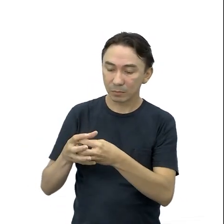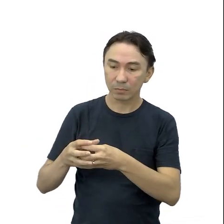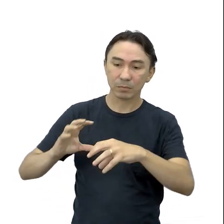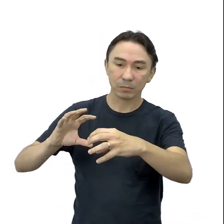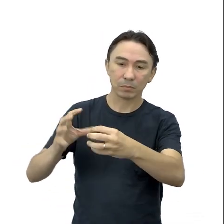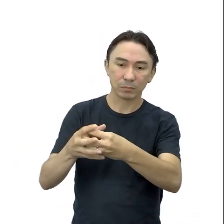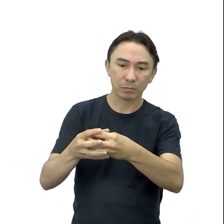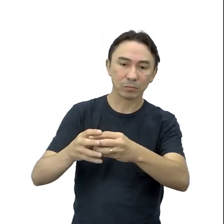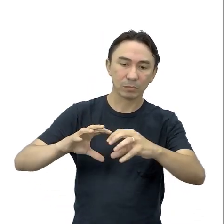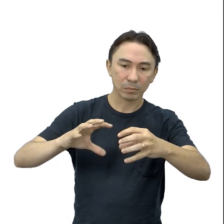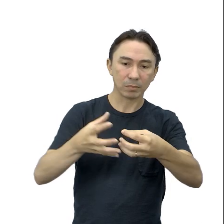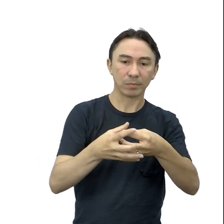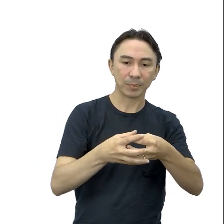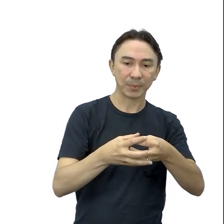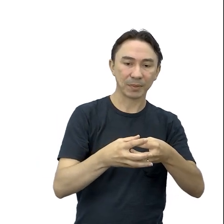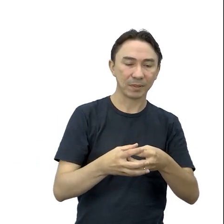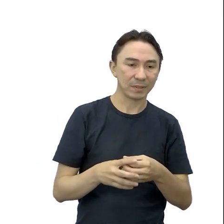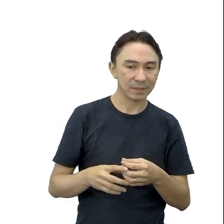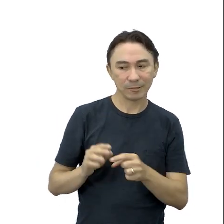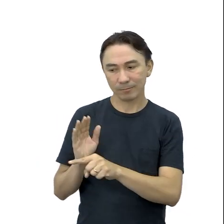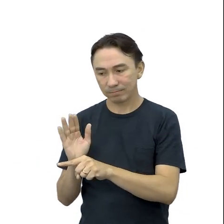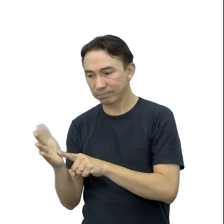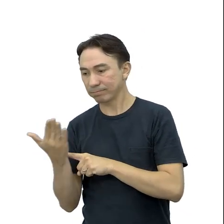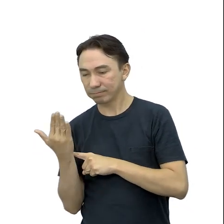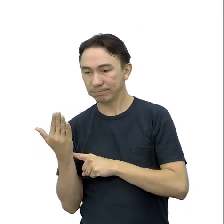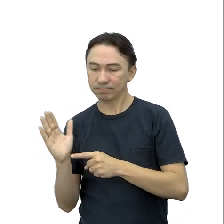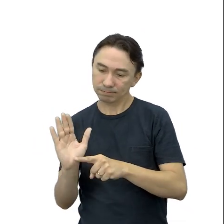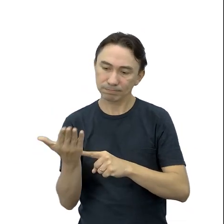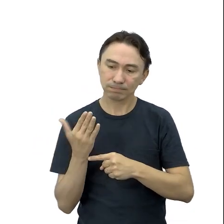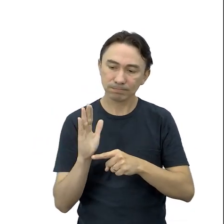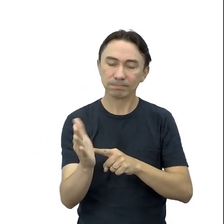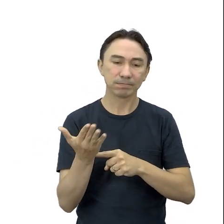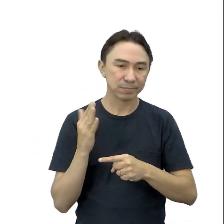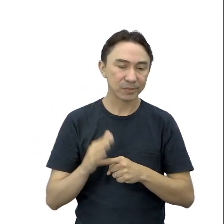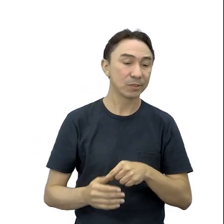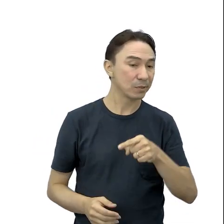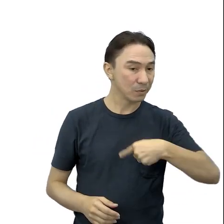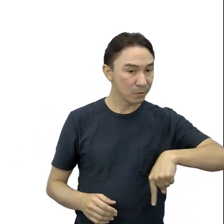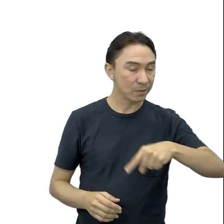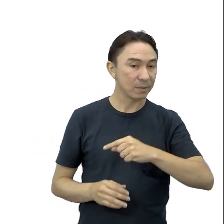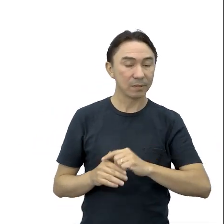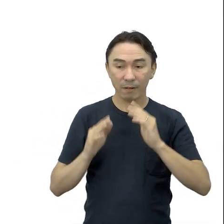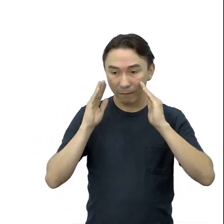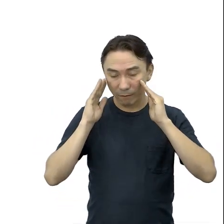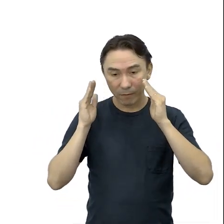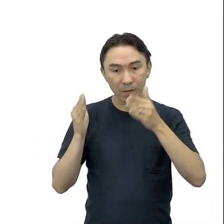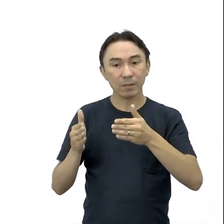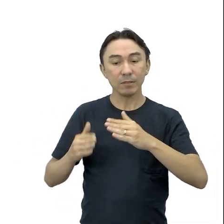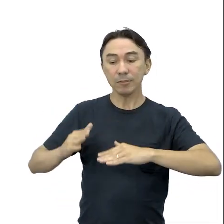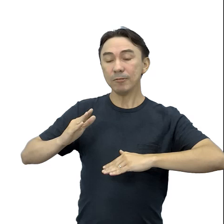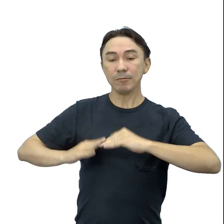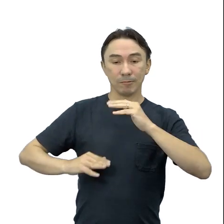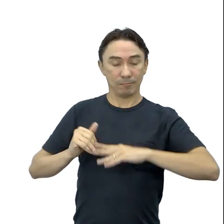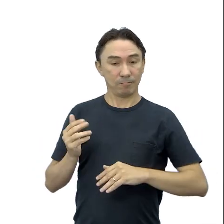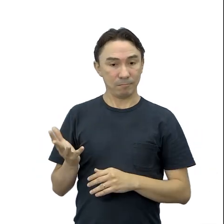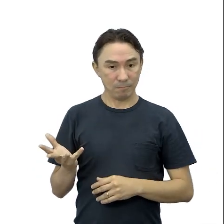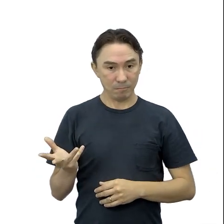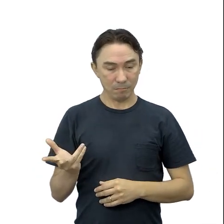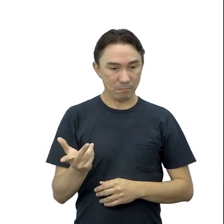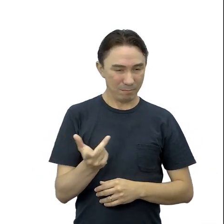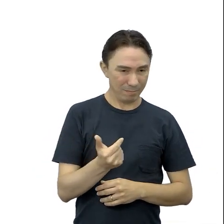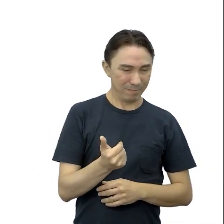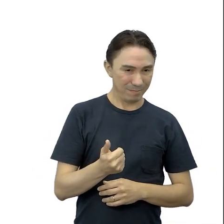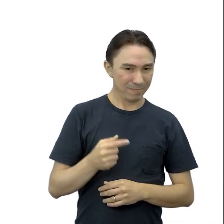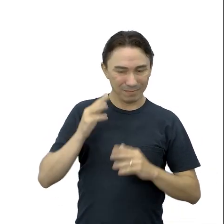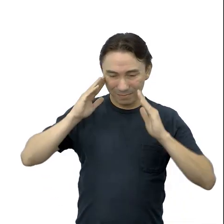produtivos, colaborativos, para a gente estar focando naquelas habilidades que nós, junto com os nossos pares, com as áreas de conhecimento,